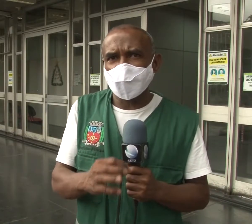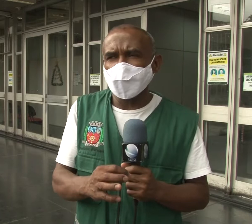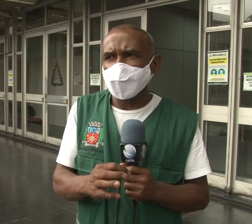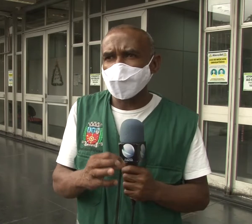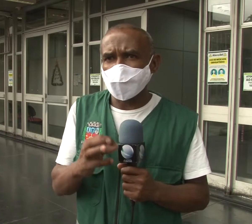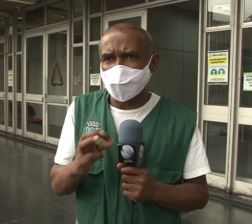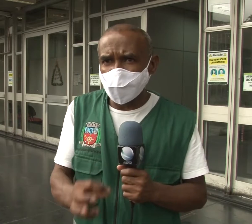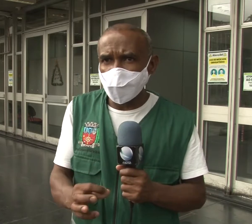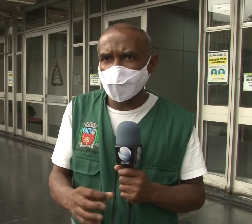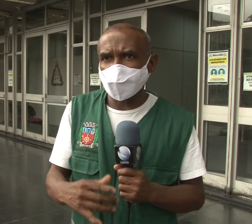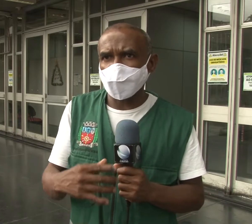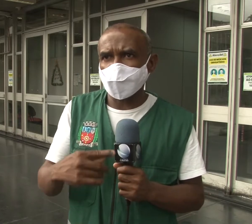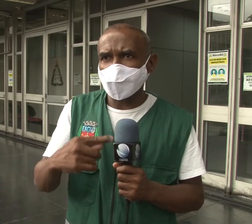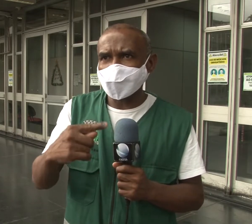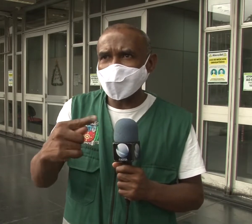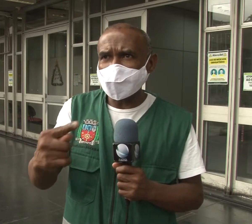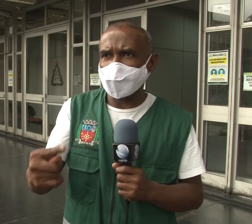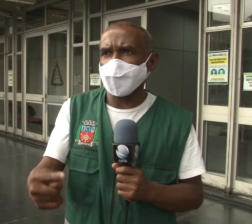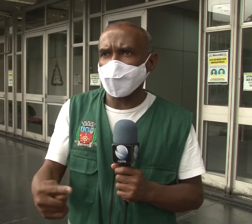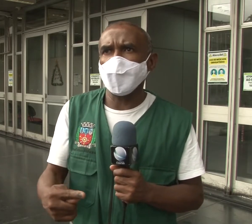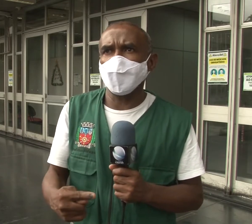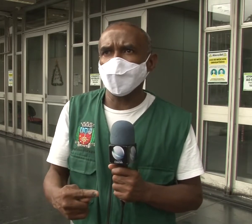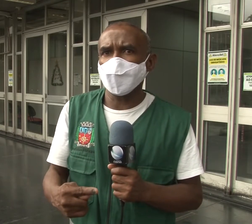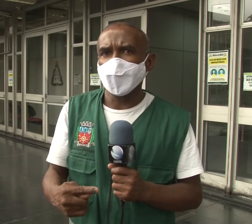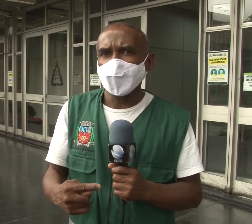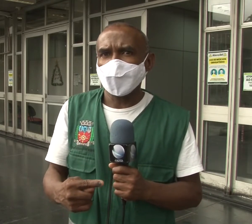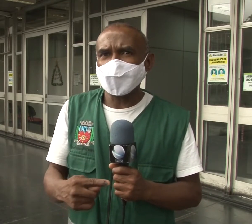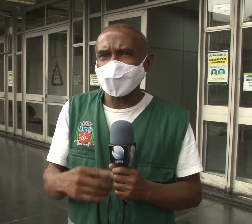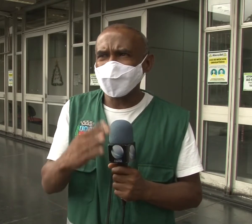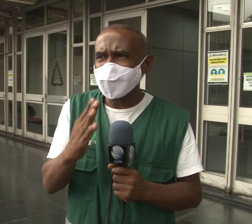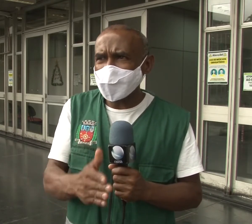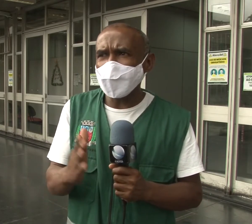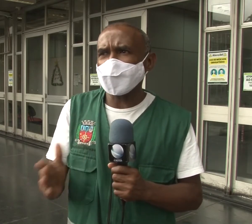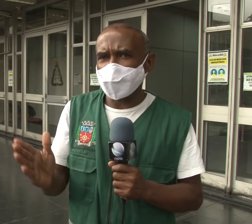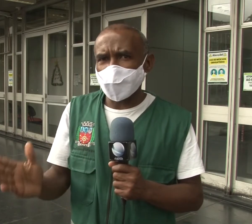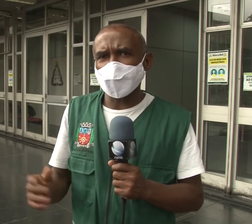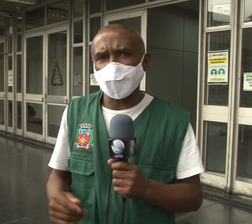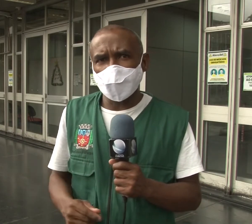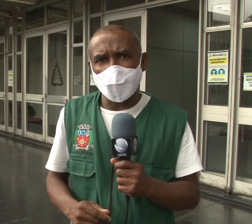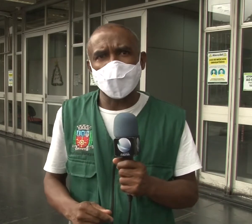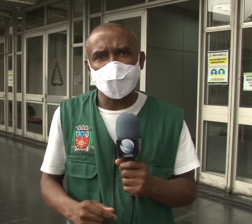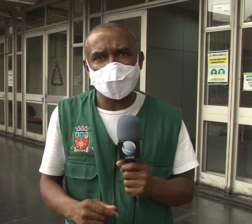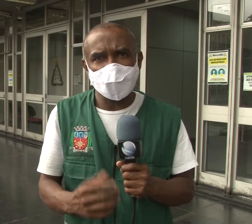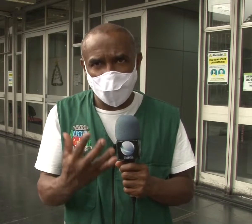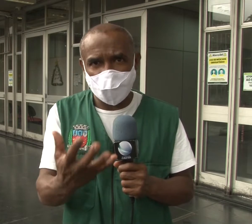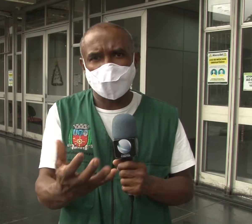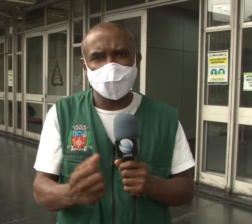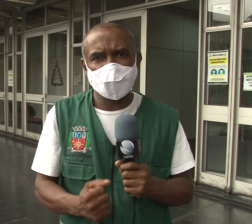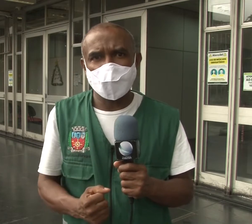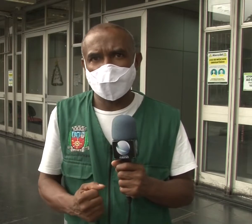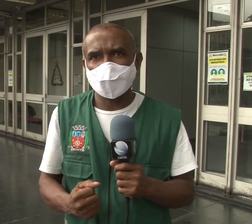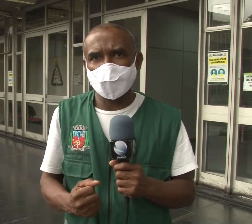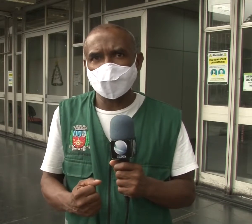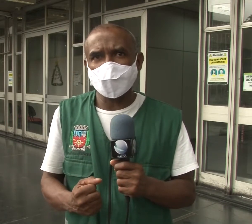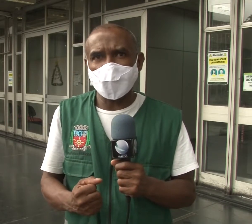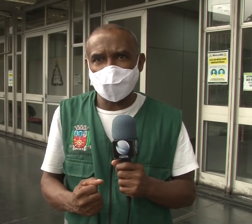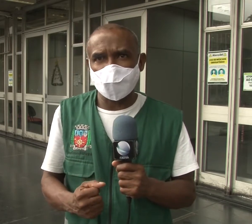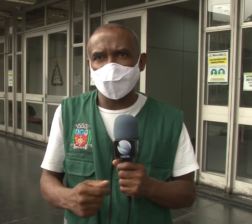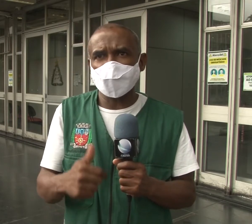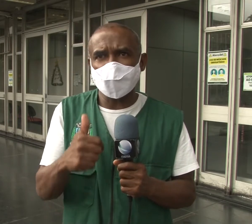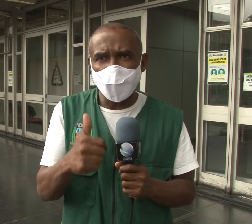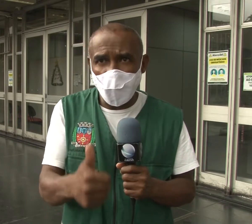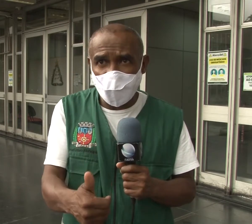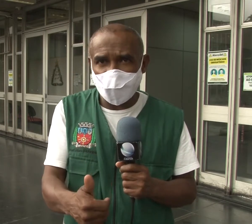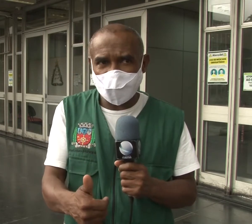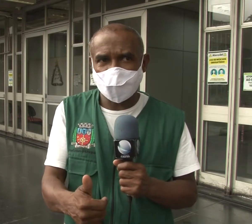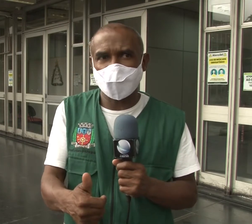perderam literalmente tudo, a prefeitura está entrando com apoio. Mas é fundamental também o apoio da nossa comunidade. Então, as